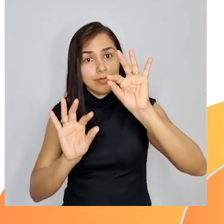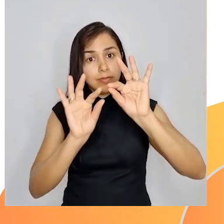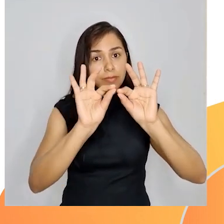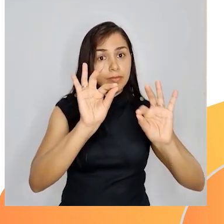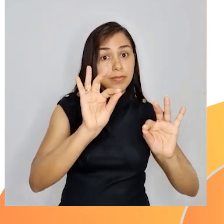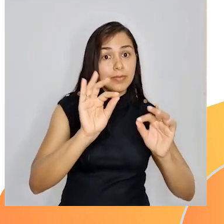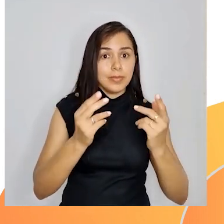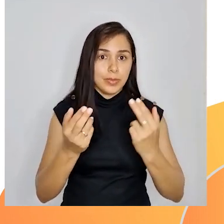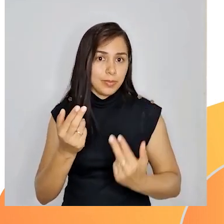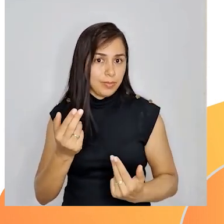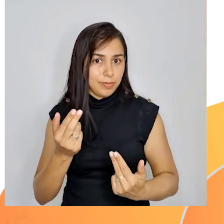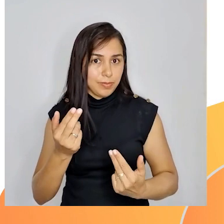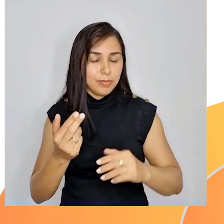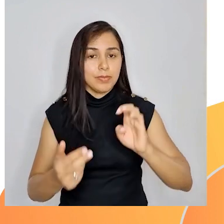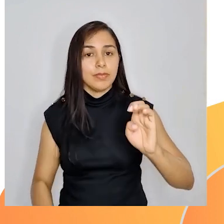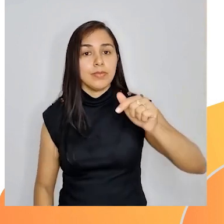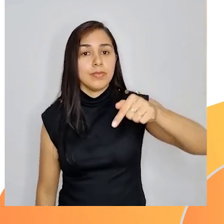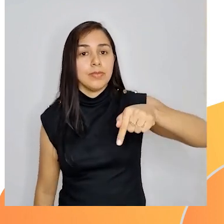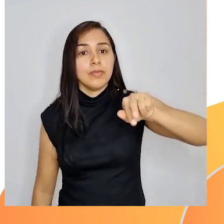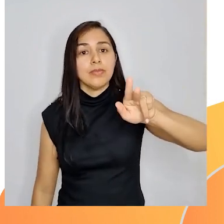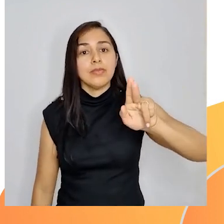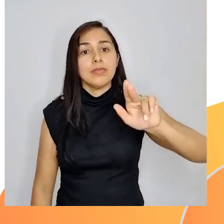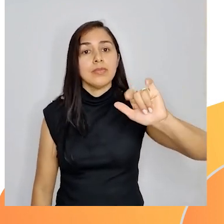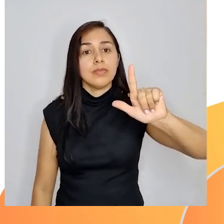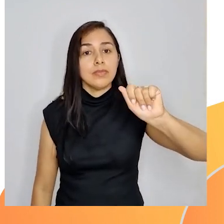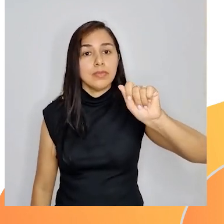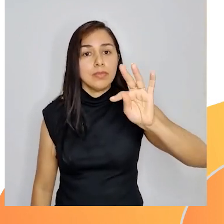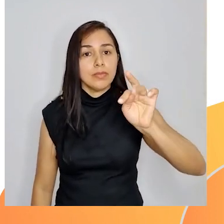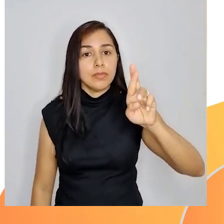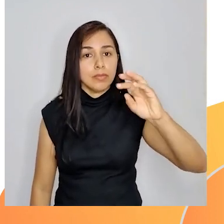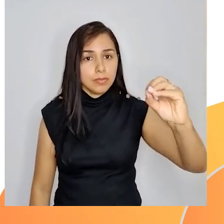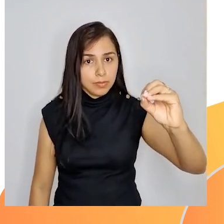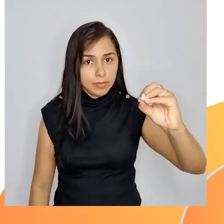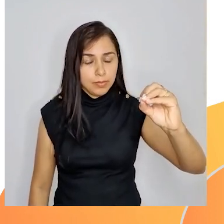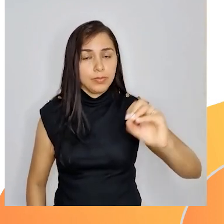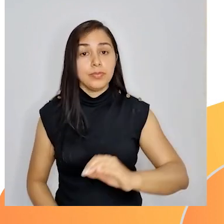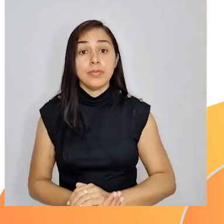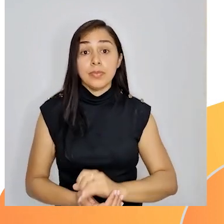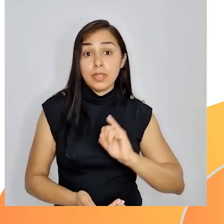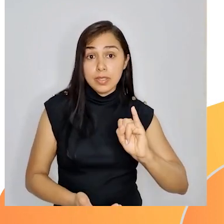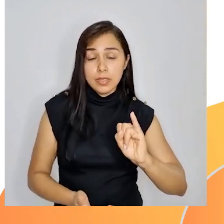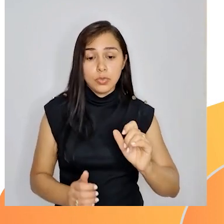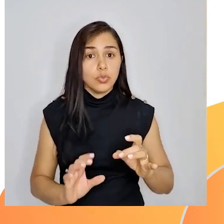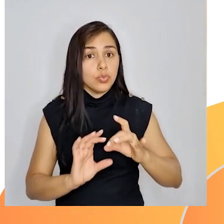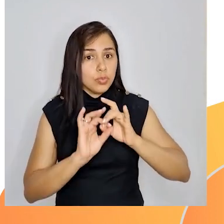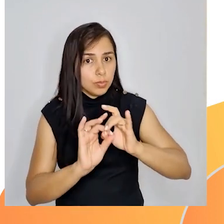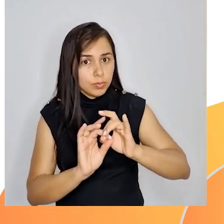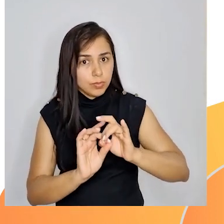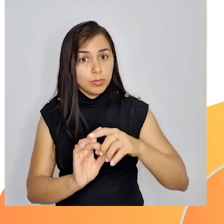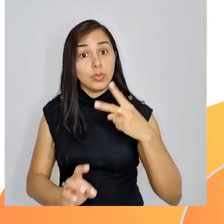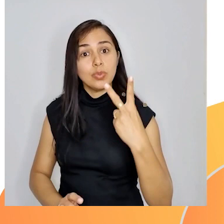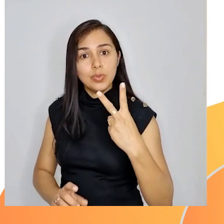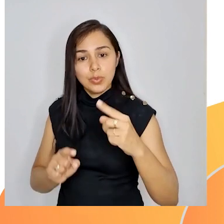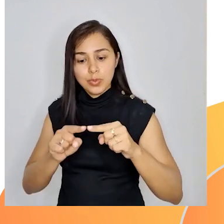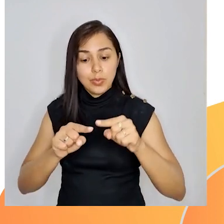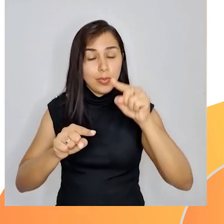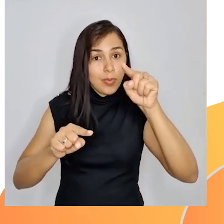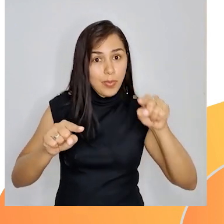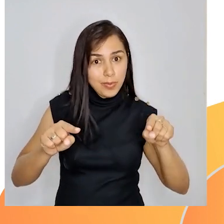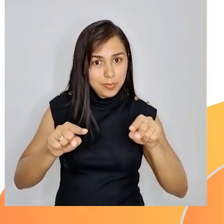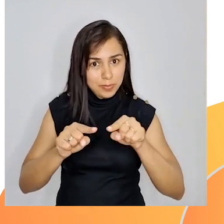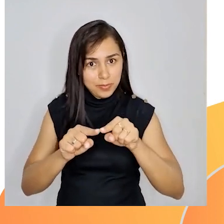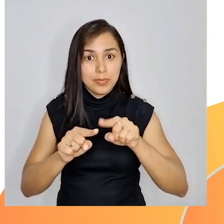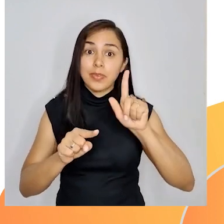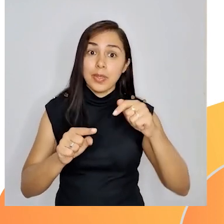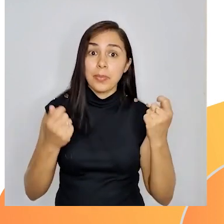beleza com dois desses triângulos vizinhos obtemos um losango como os destacado em